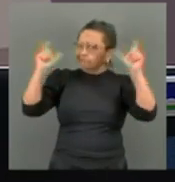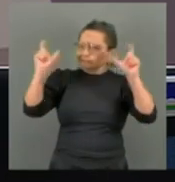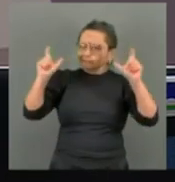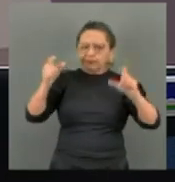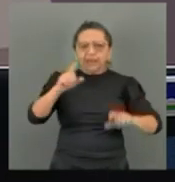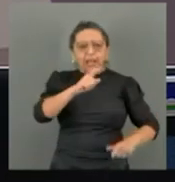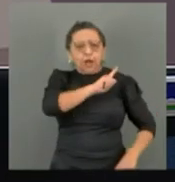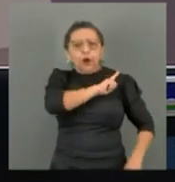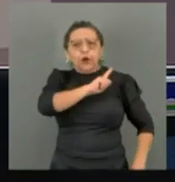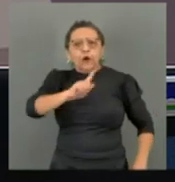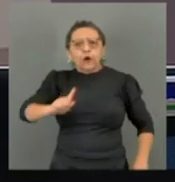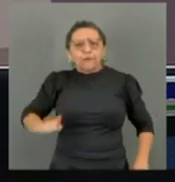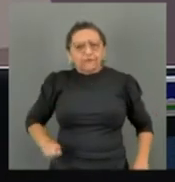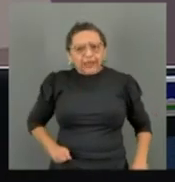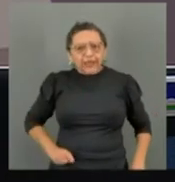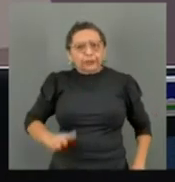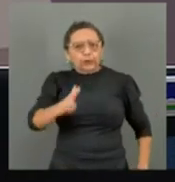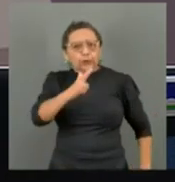propondo muitas